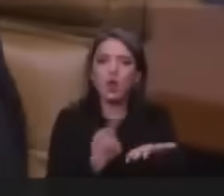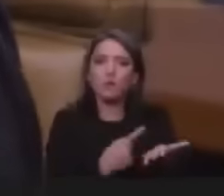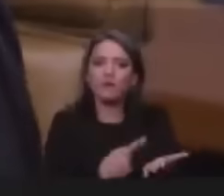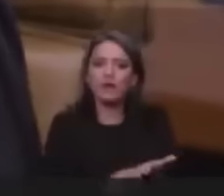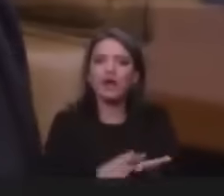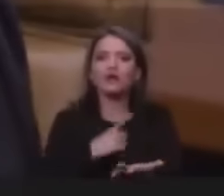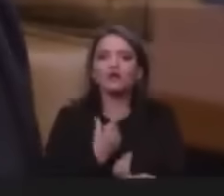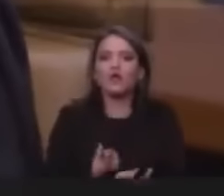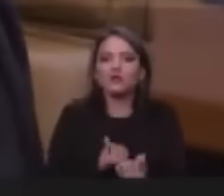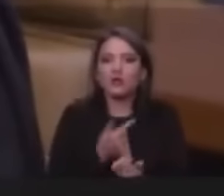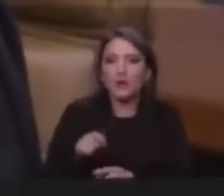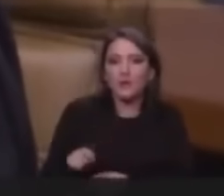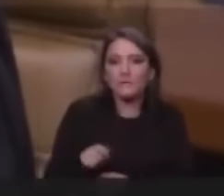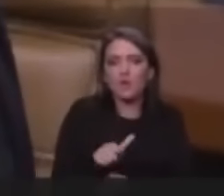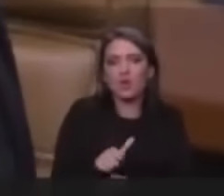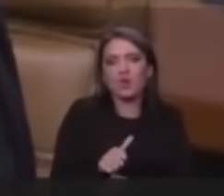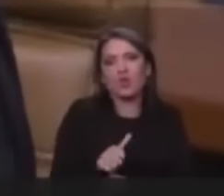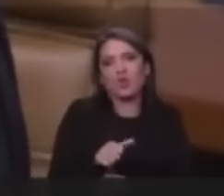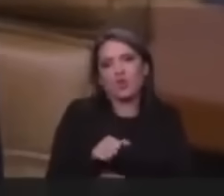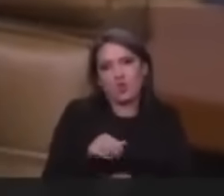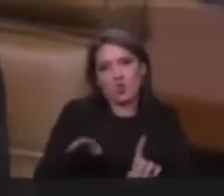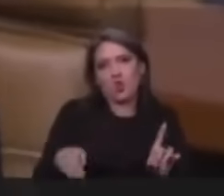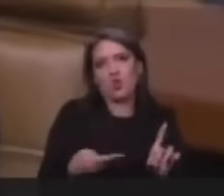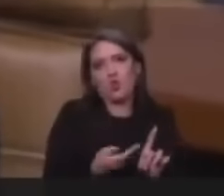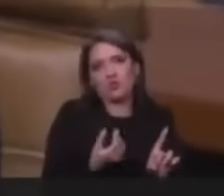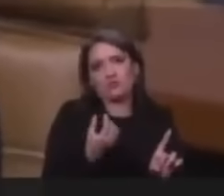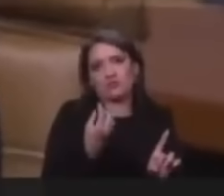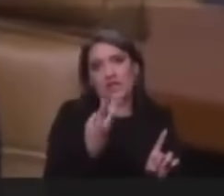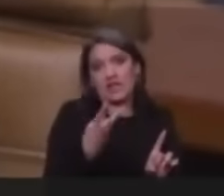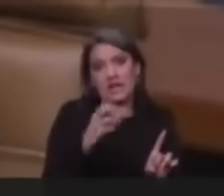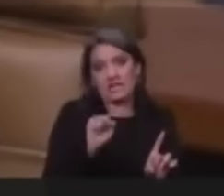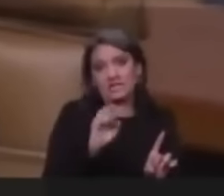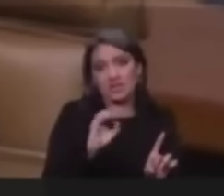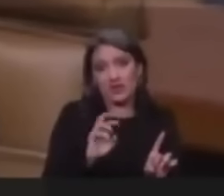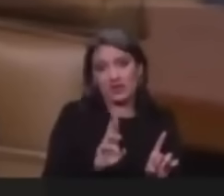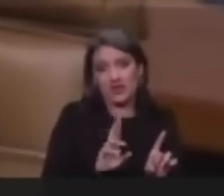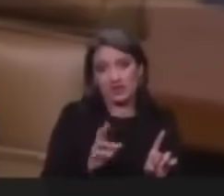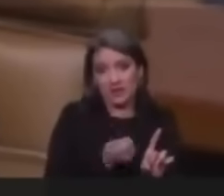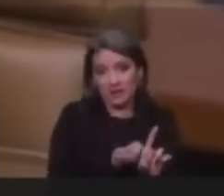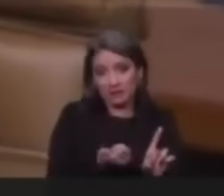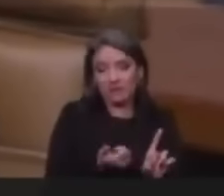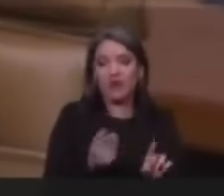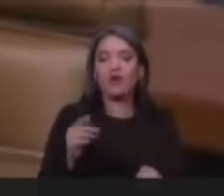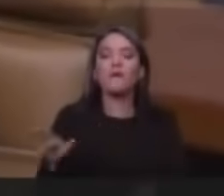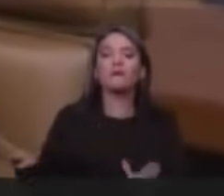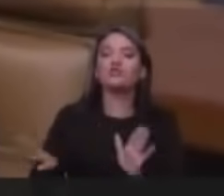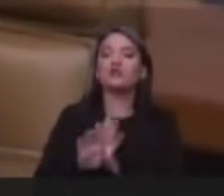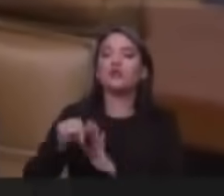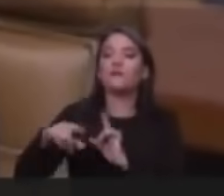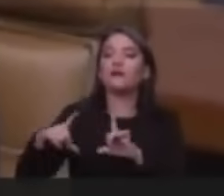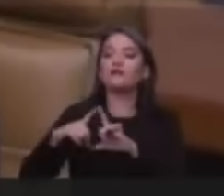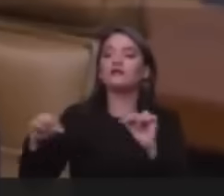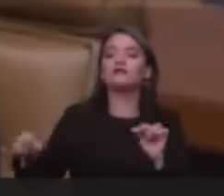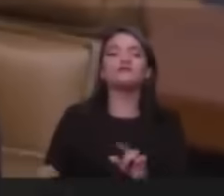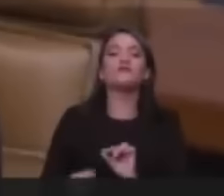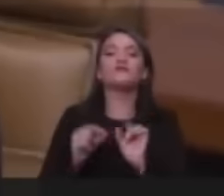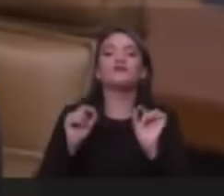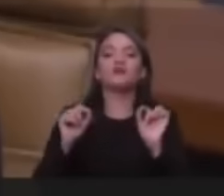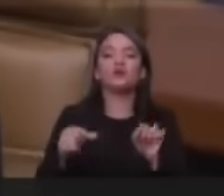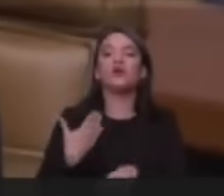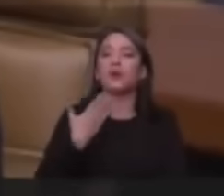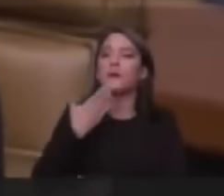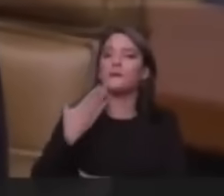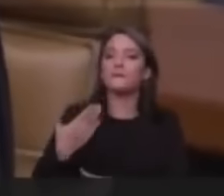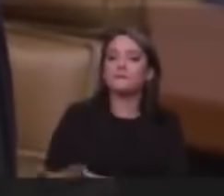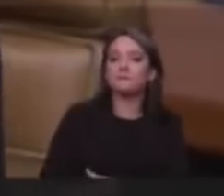confessa que fez doação de 380 para vim a Brasília fazer o que a mesma coisa é pleitear a